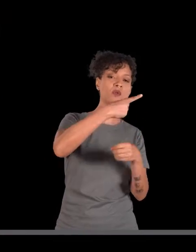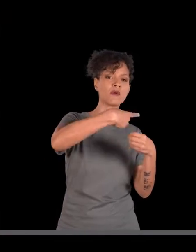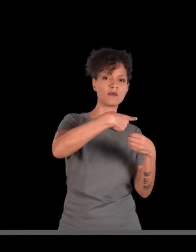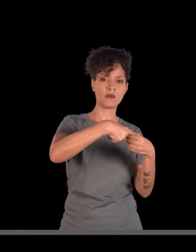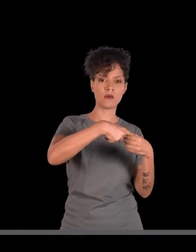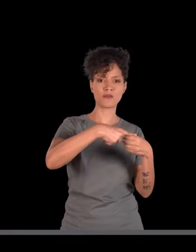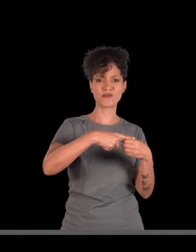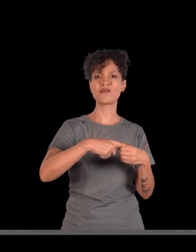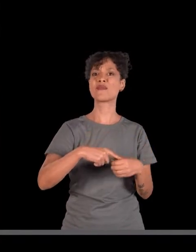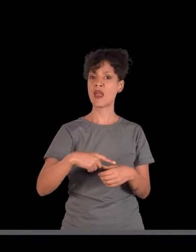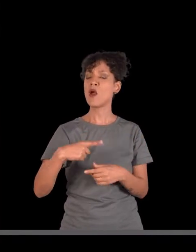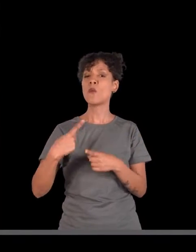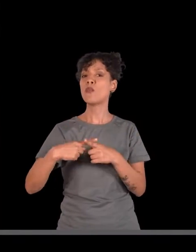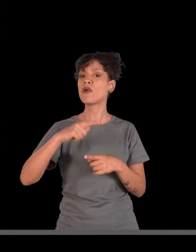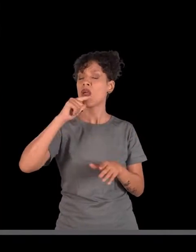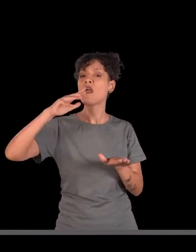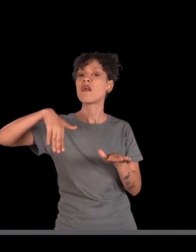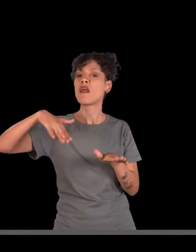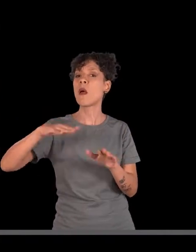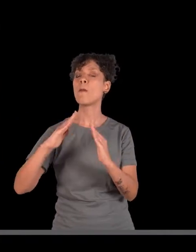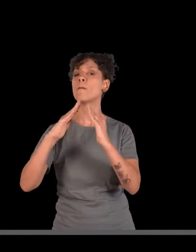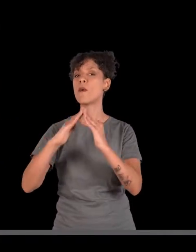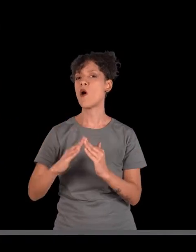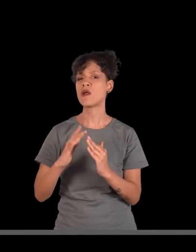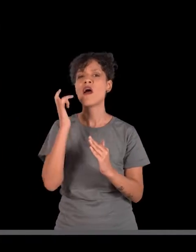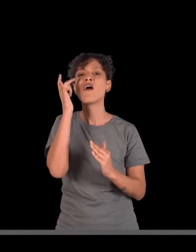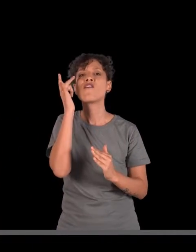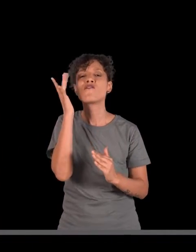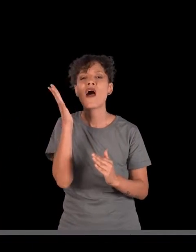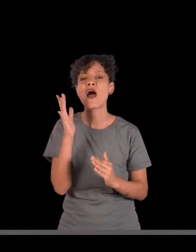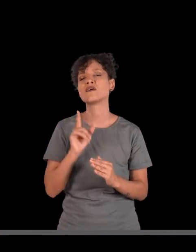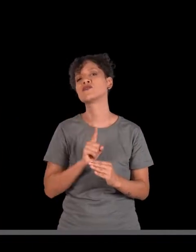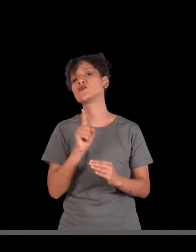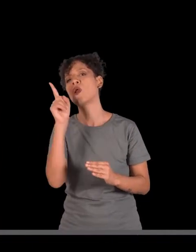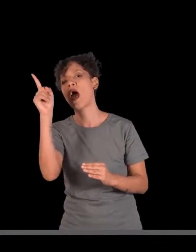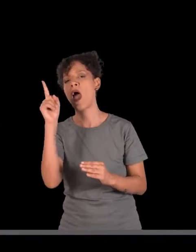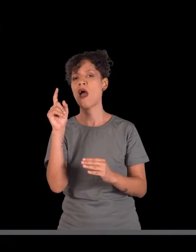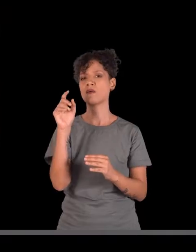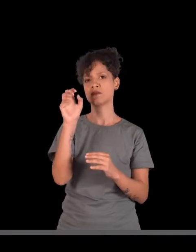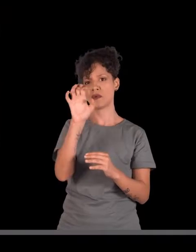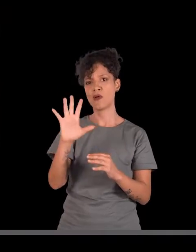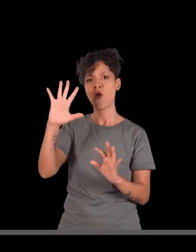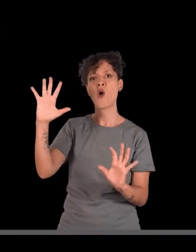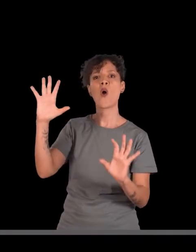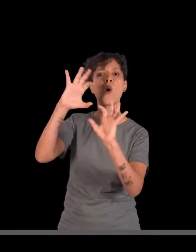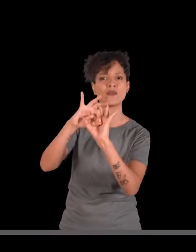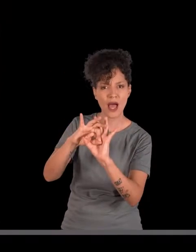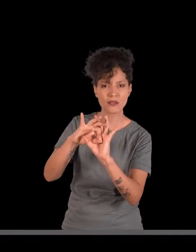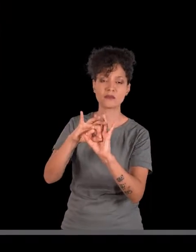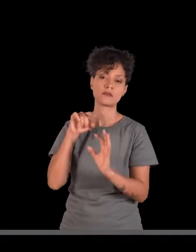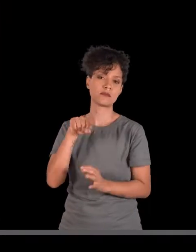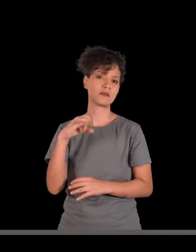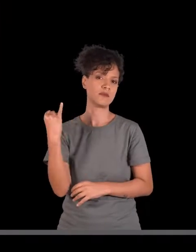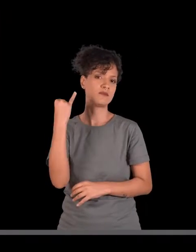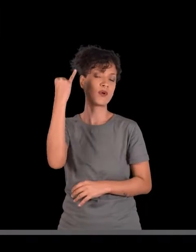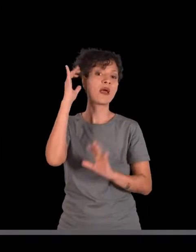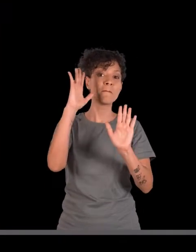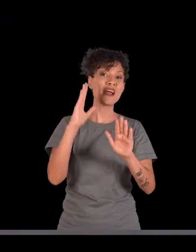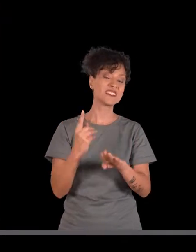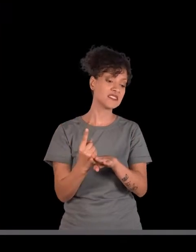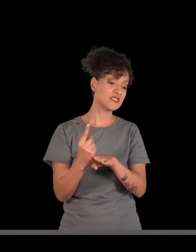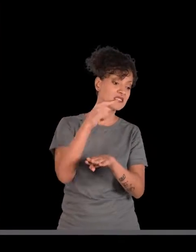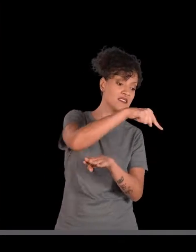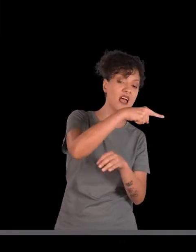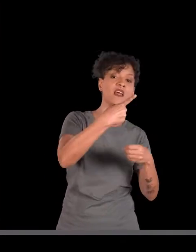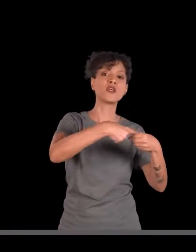era sempre a região mais ocupada porque facilitava a conexão com a metrópole, então era uma região mais importante, mas